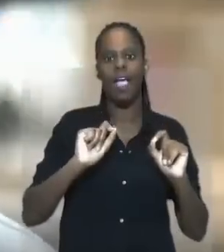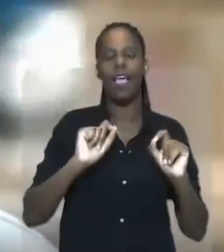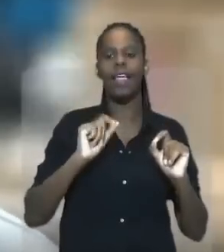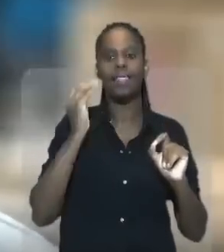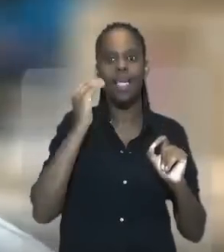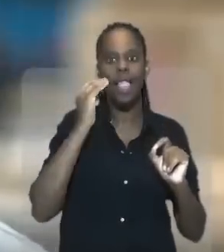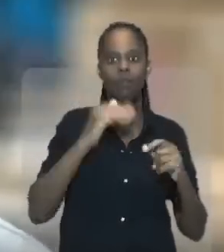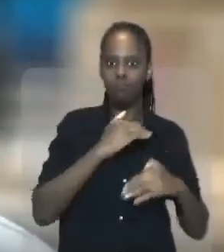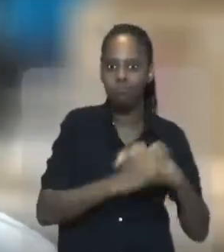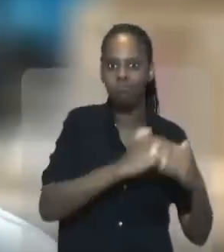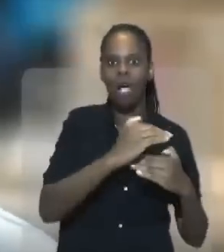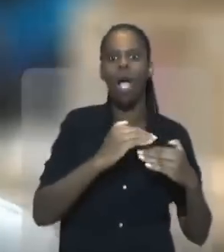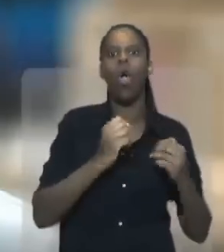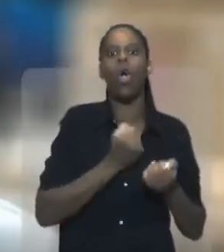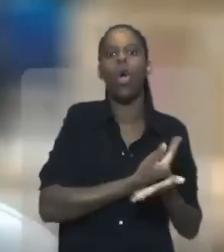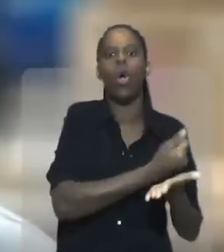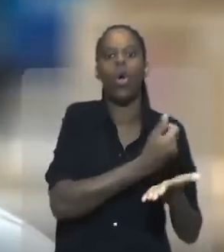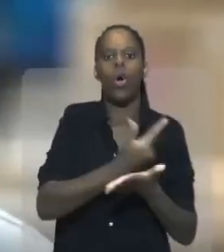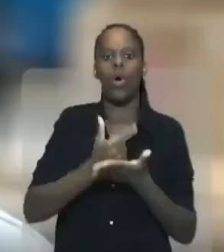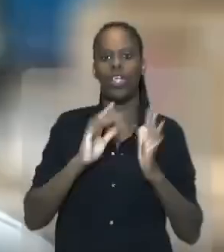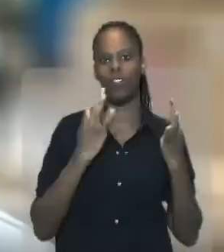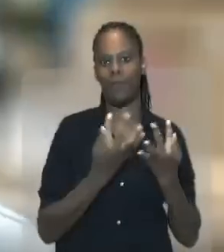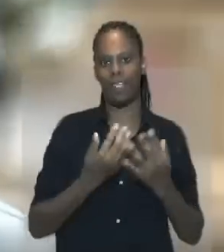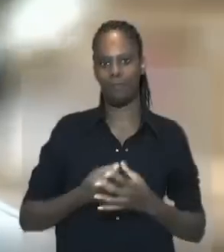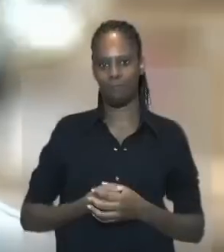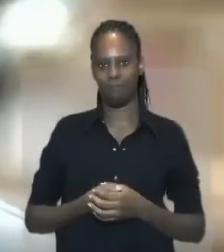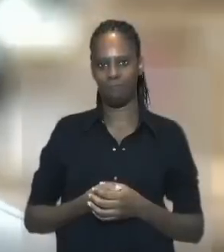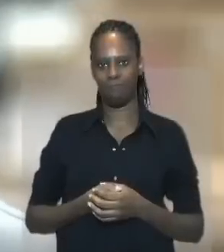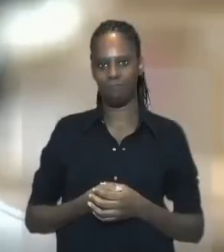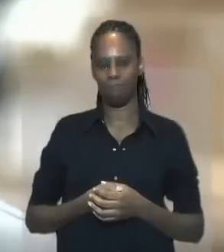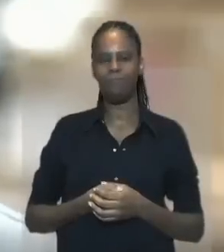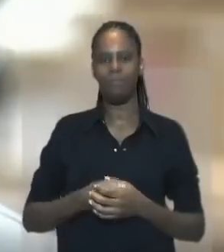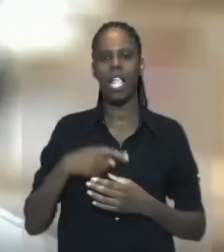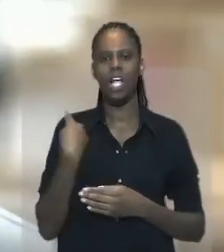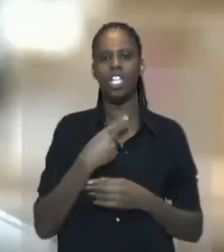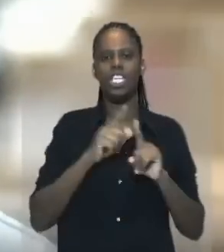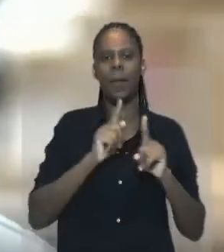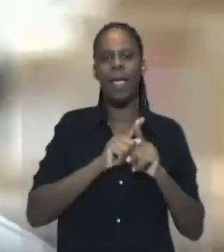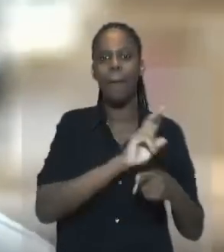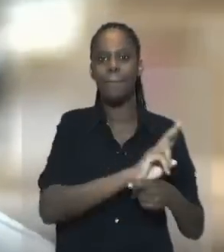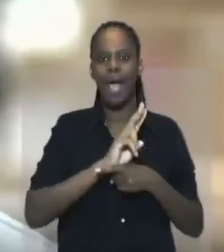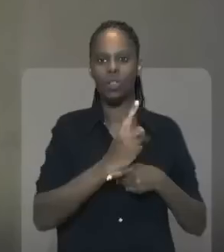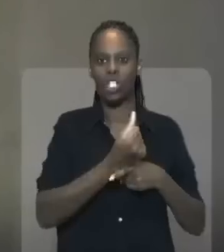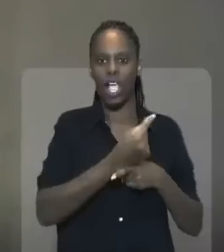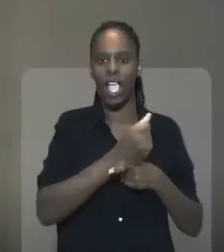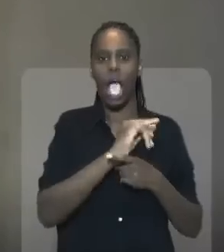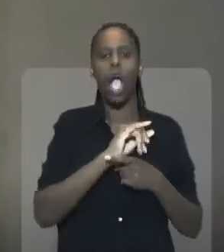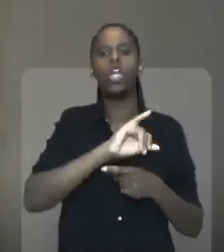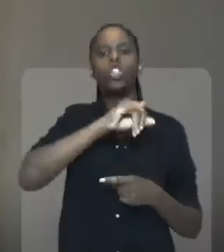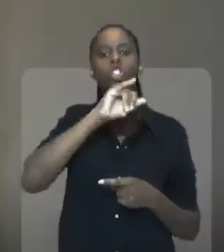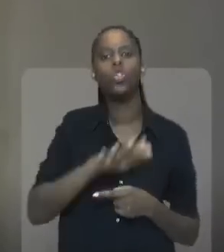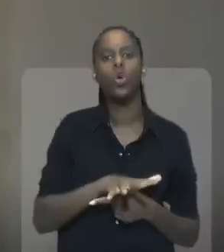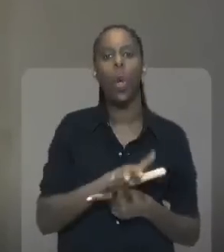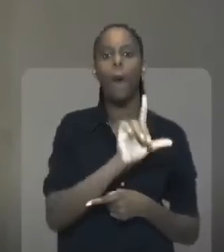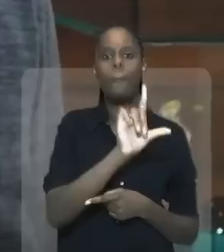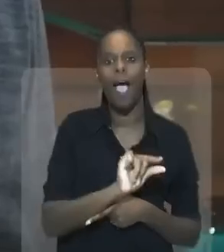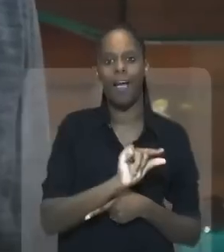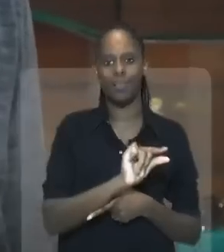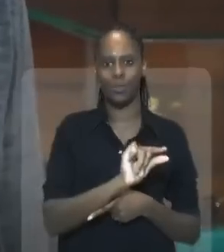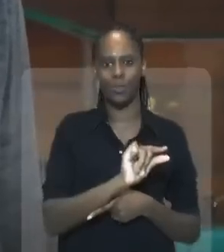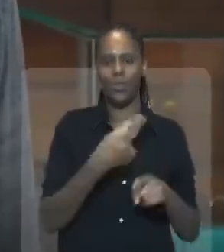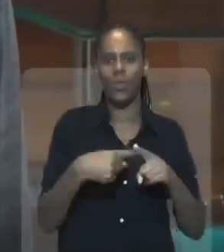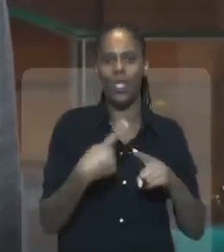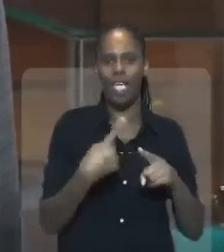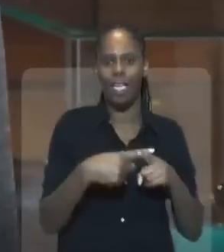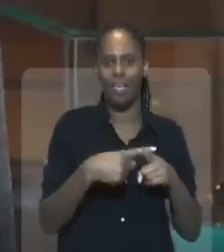para a gente destravar um dos principais motores, que é o consumo familiar. Nós vamos fazer empréstimos para